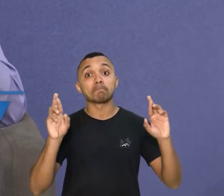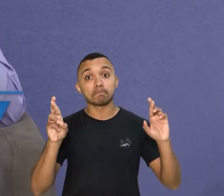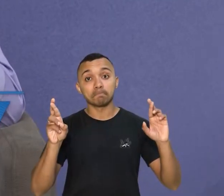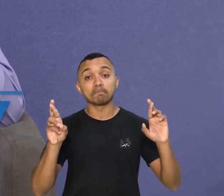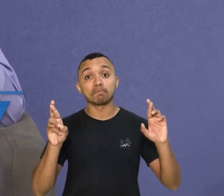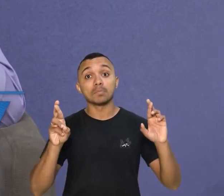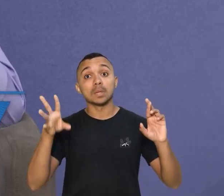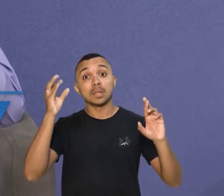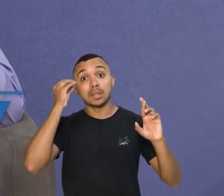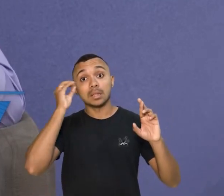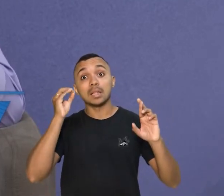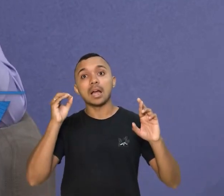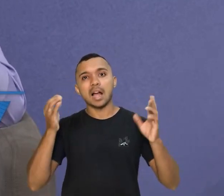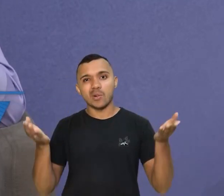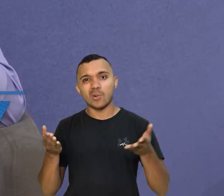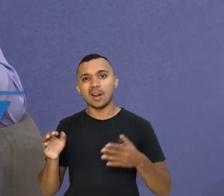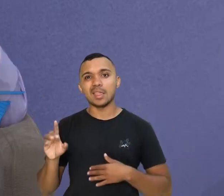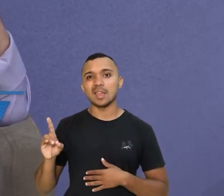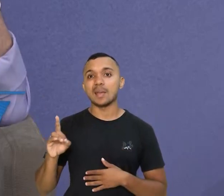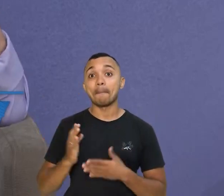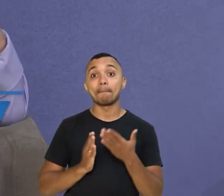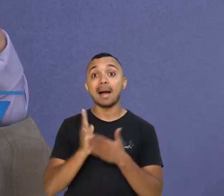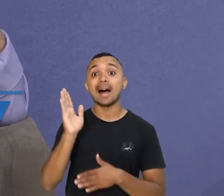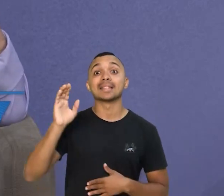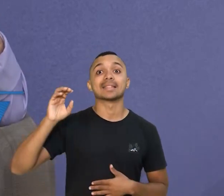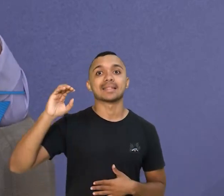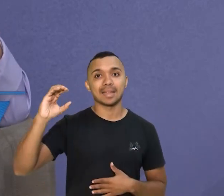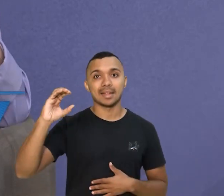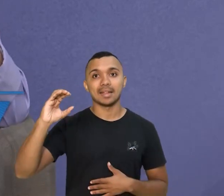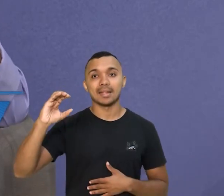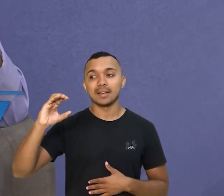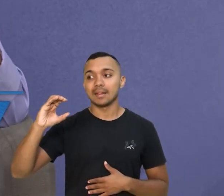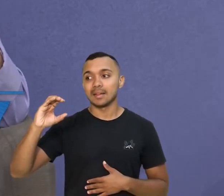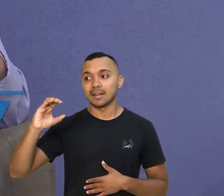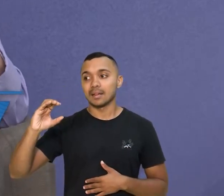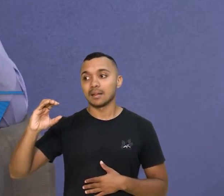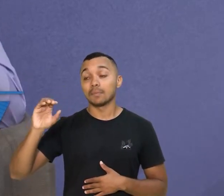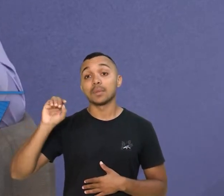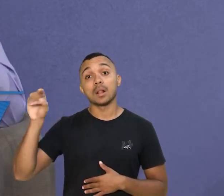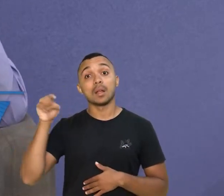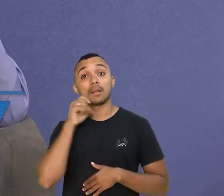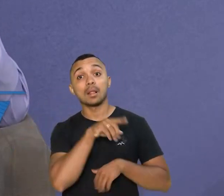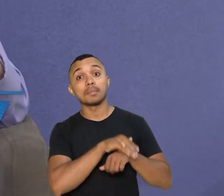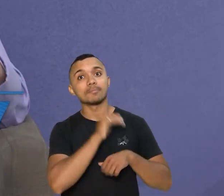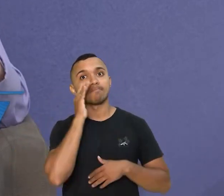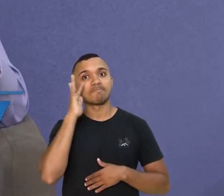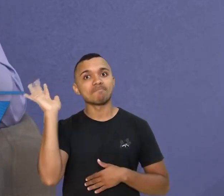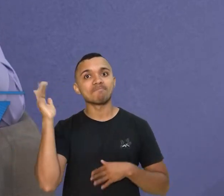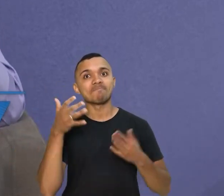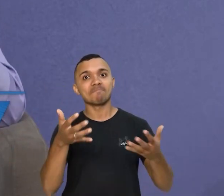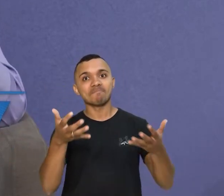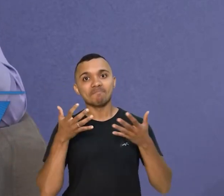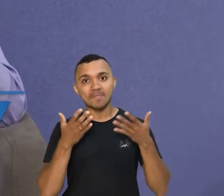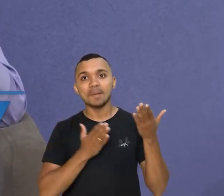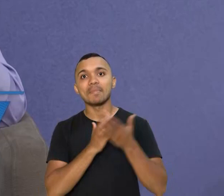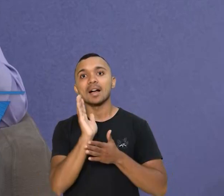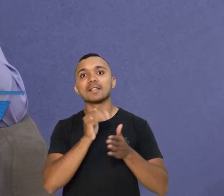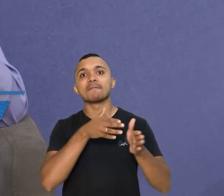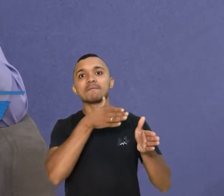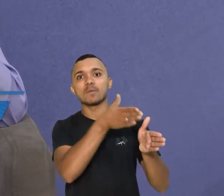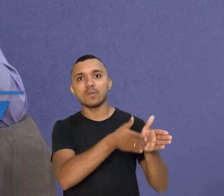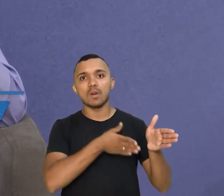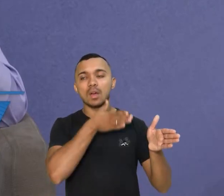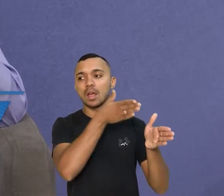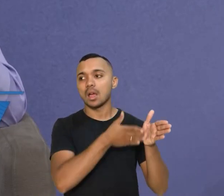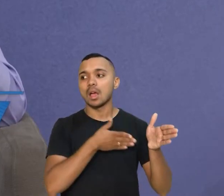É subir para C, e eu, como eu disse aqui há dois programas atrás... Eu tenho um sonho, ver o Ferroviário na B, que eu acho que o Ferroviário,